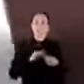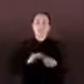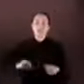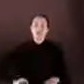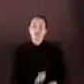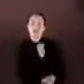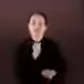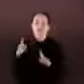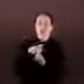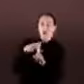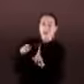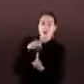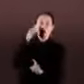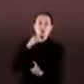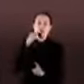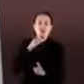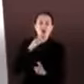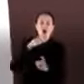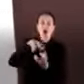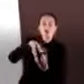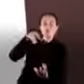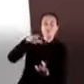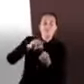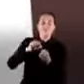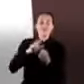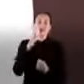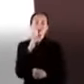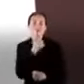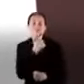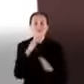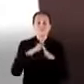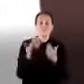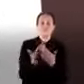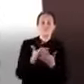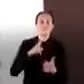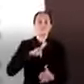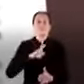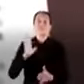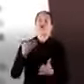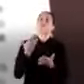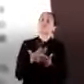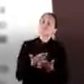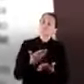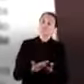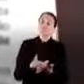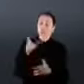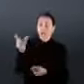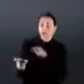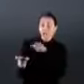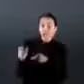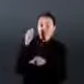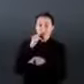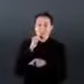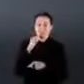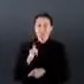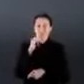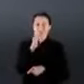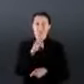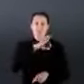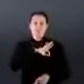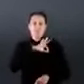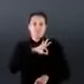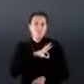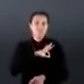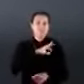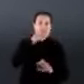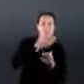Duarte Júnior agrediu uma senhora que fazia merenda na escola particular onde ele estudava. E essa senhora deu